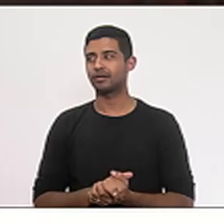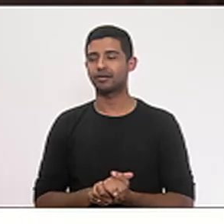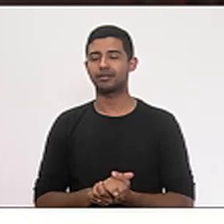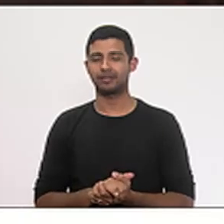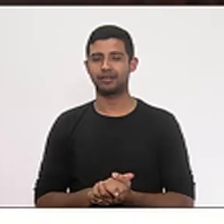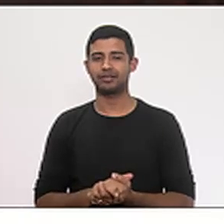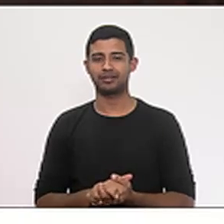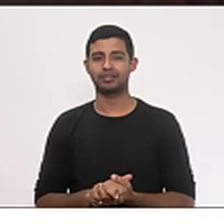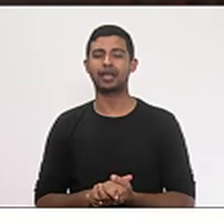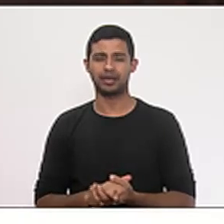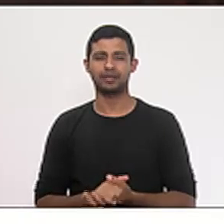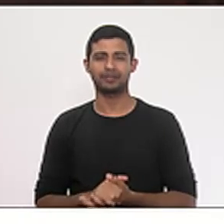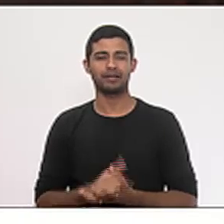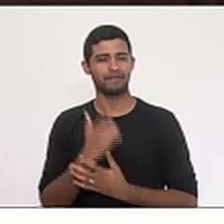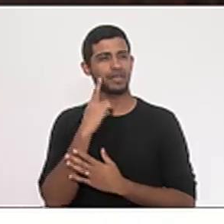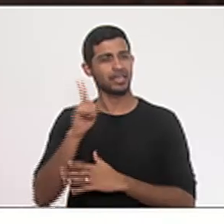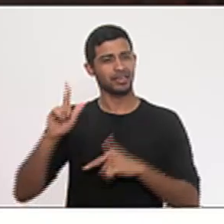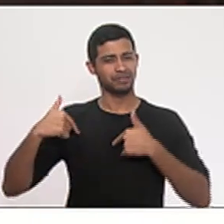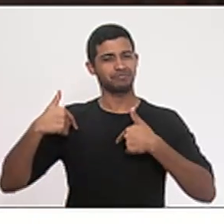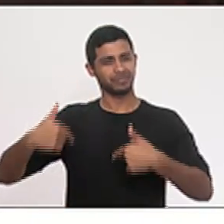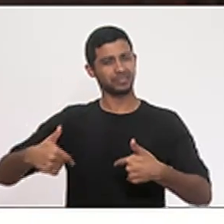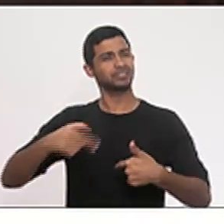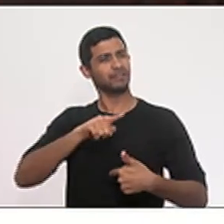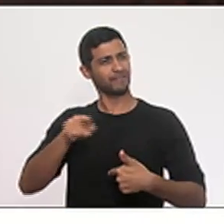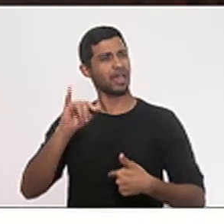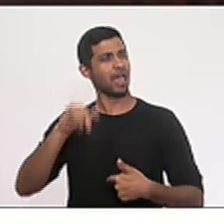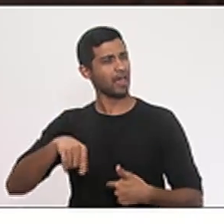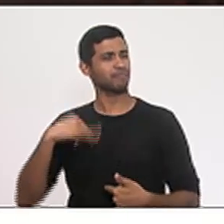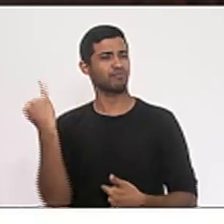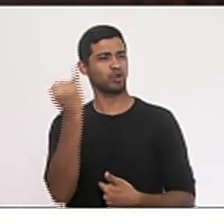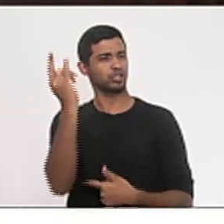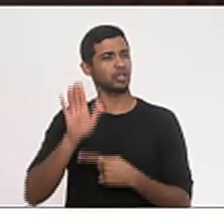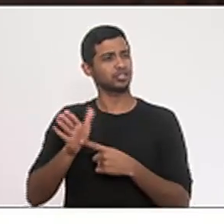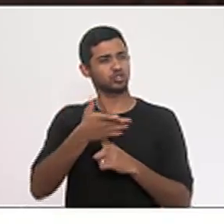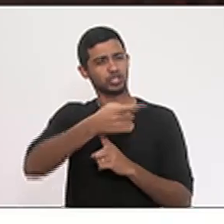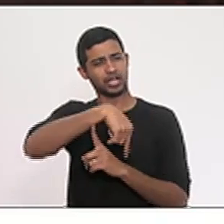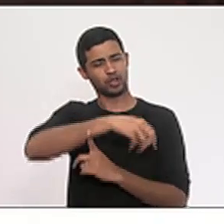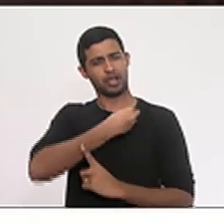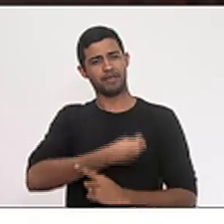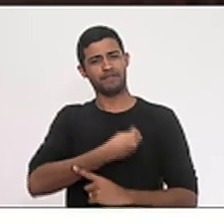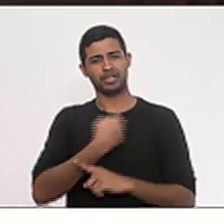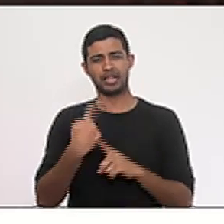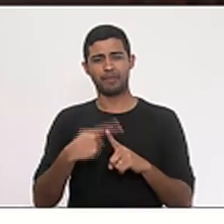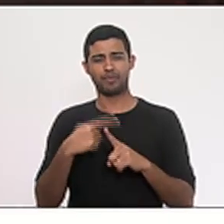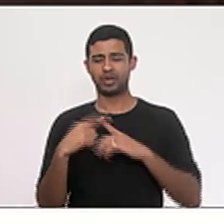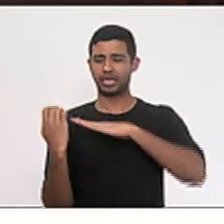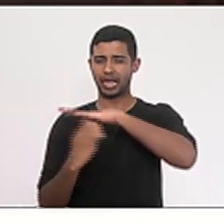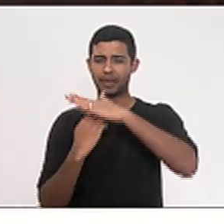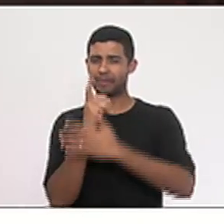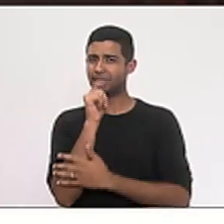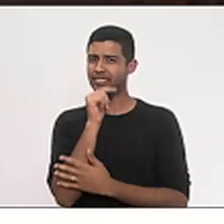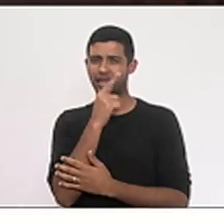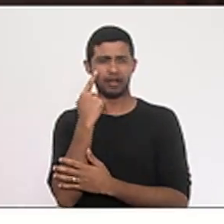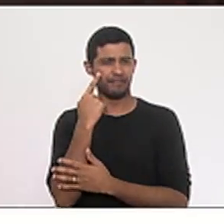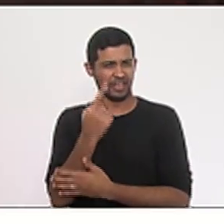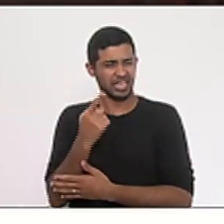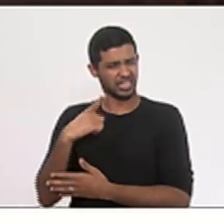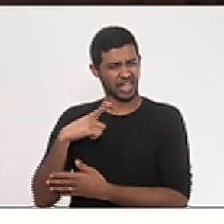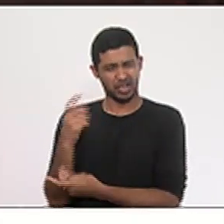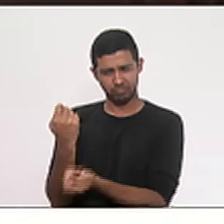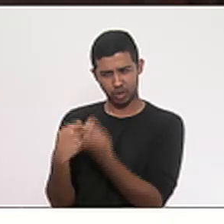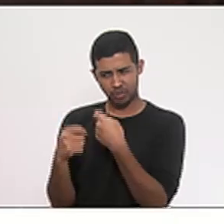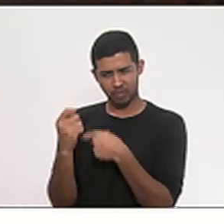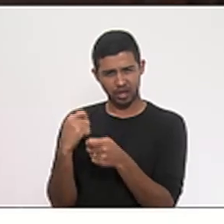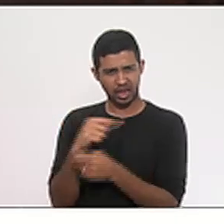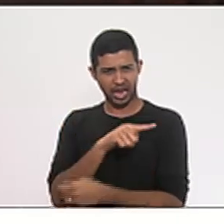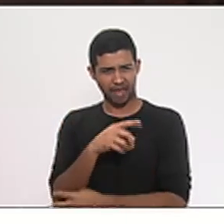por essa iniciativa, que é fundamental para a nossa sobrevivência. Porque a SEDAI, ela não negocia a vida